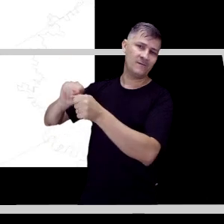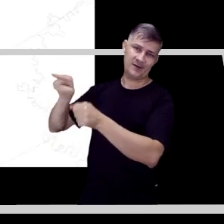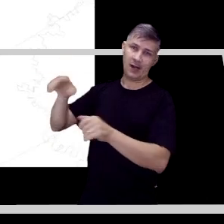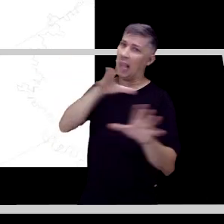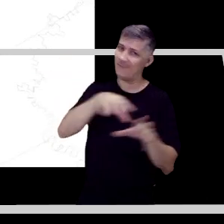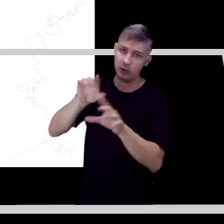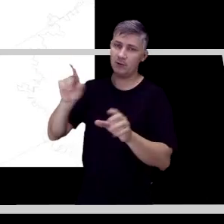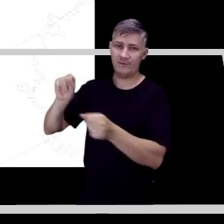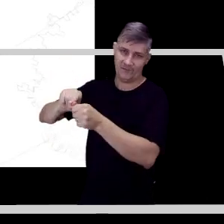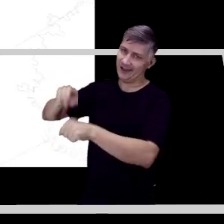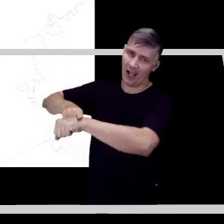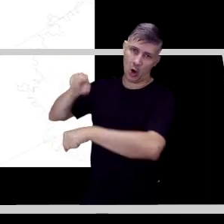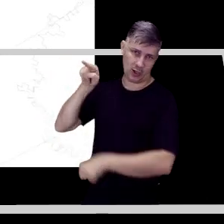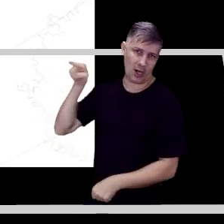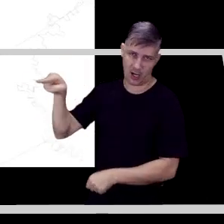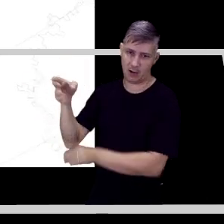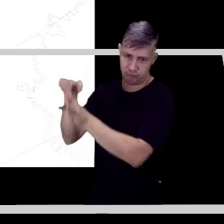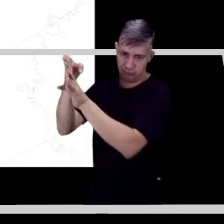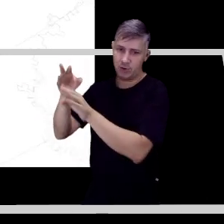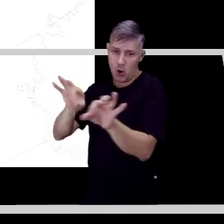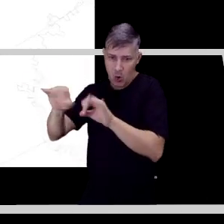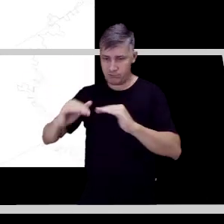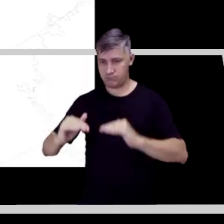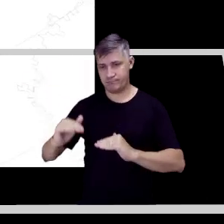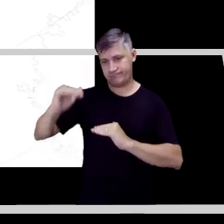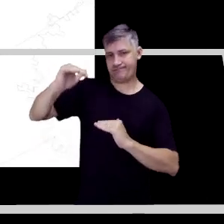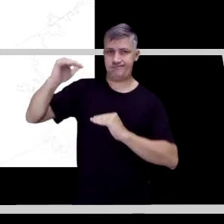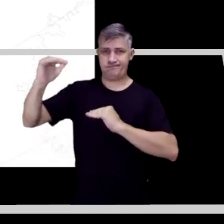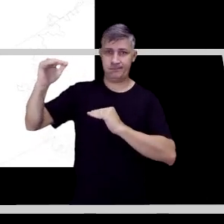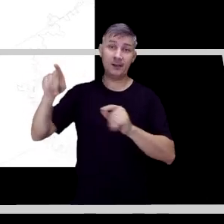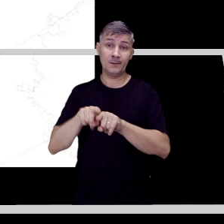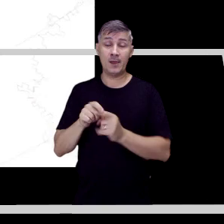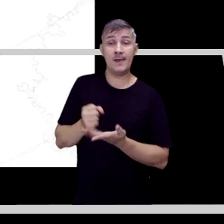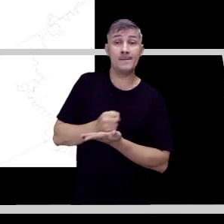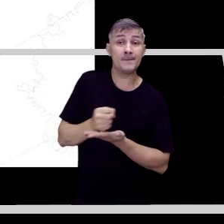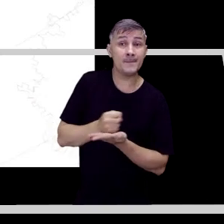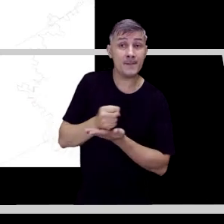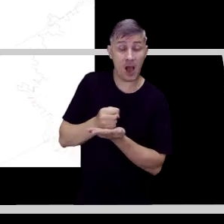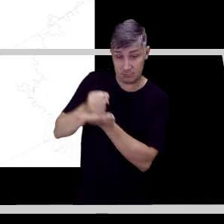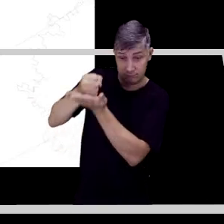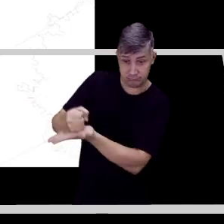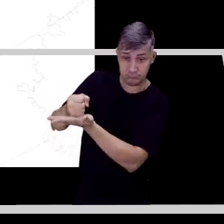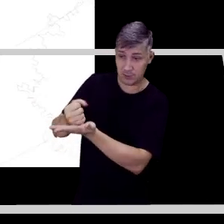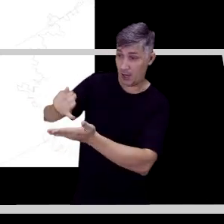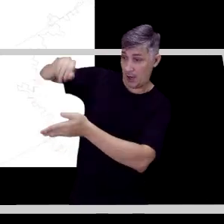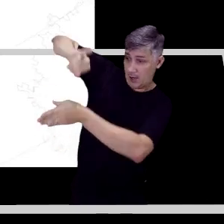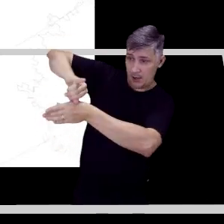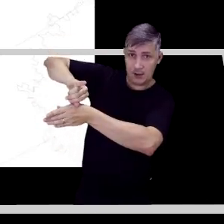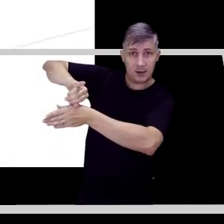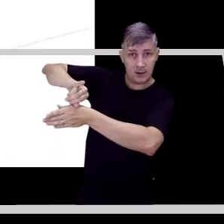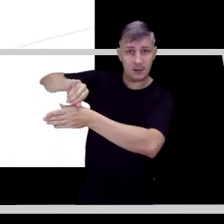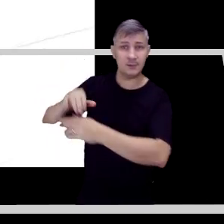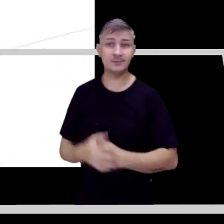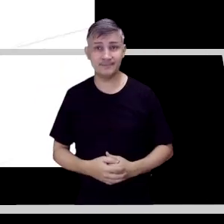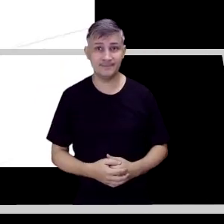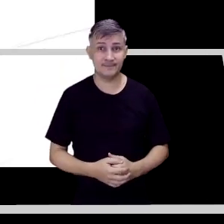plantação aqui também ali nas fotos, que está aí para regularizar o terreno e também servir de base de, né, recepção da